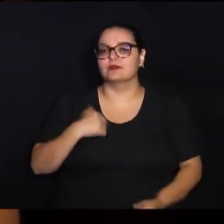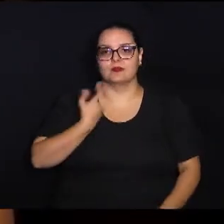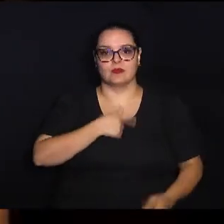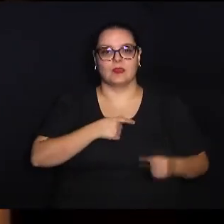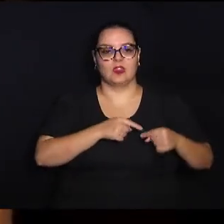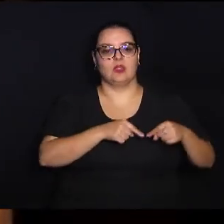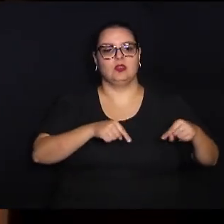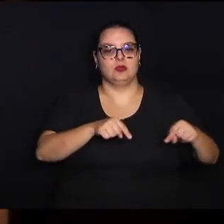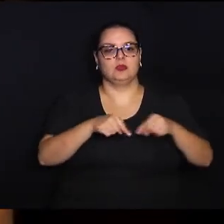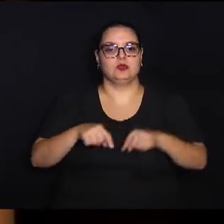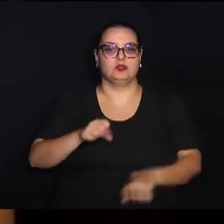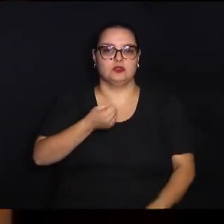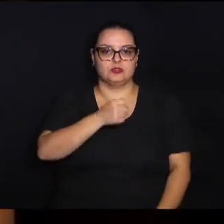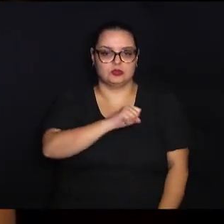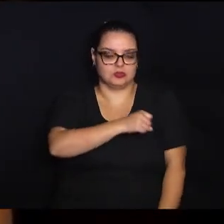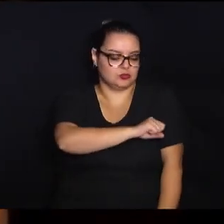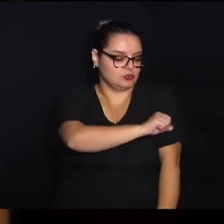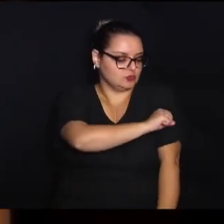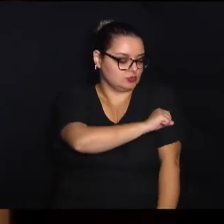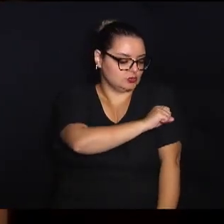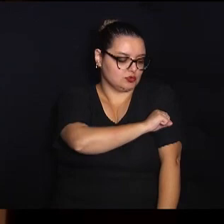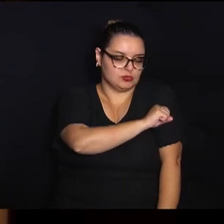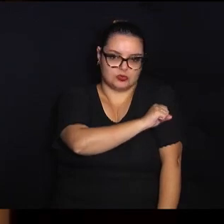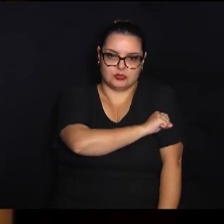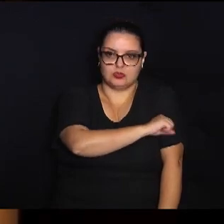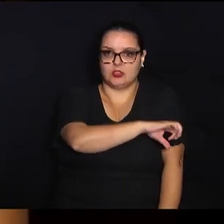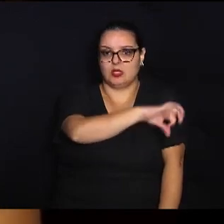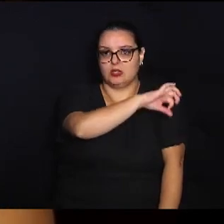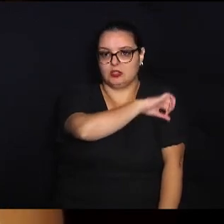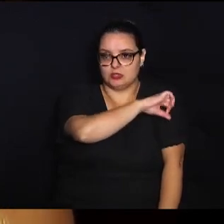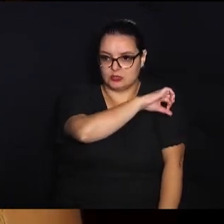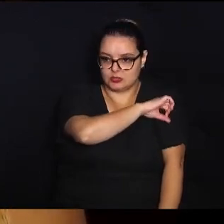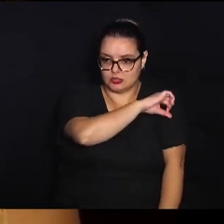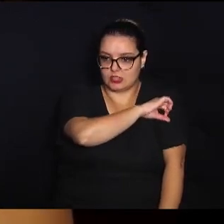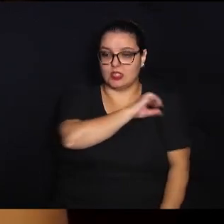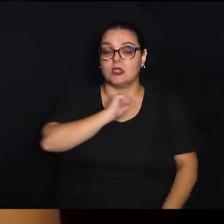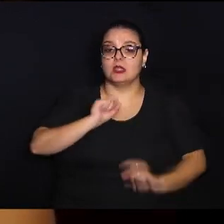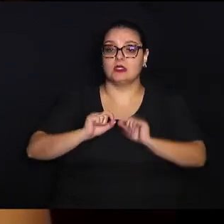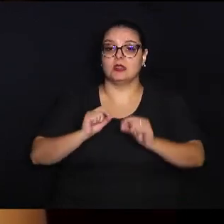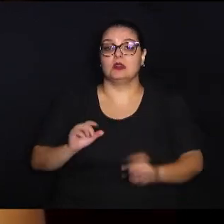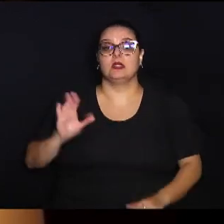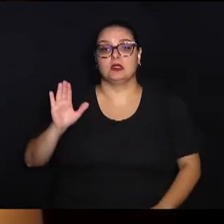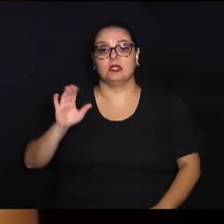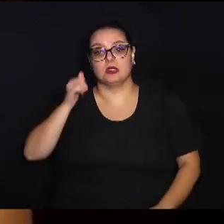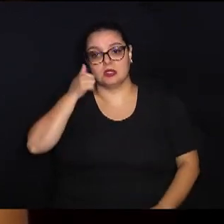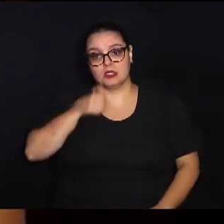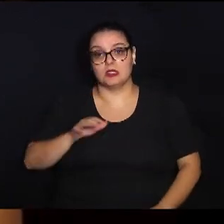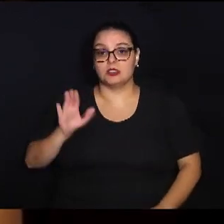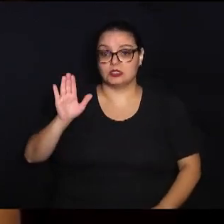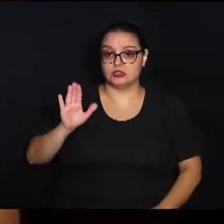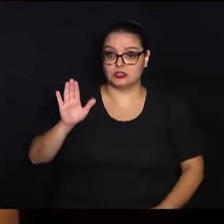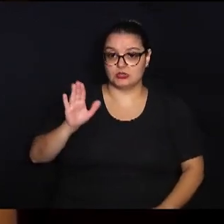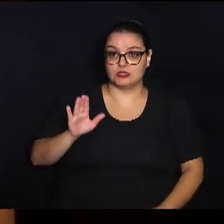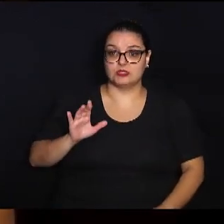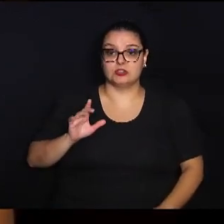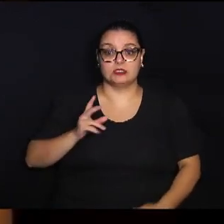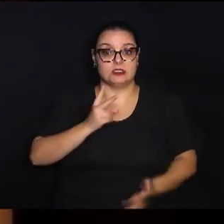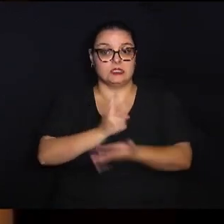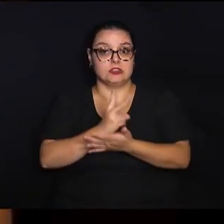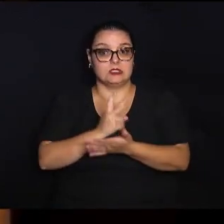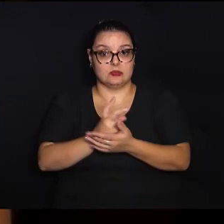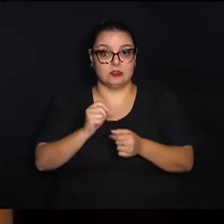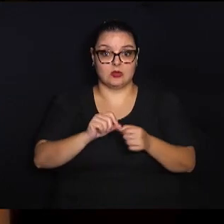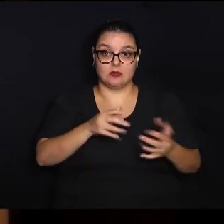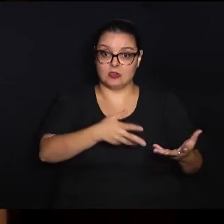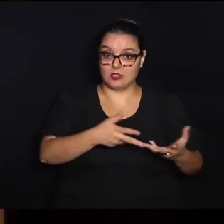dos 8º e dos 9º, né, perguntando quem quer ser candidato, quem quer ser candidata. E a gente sempre faz um combinado